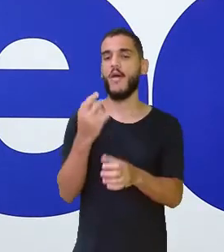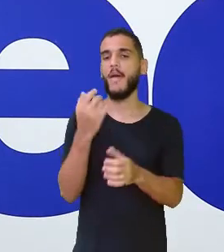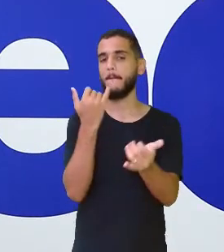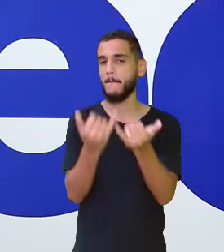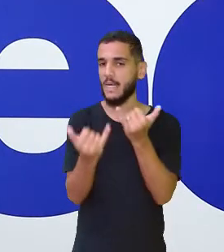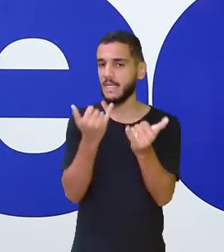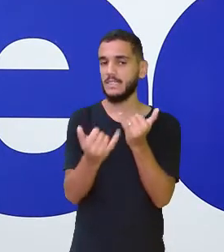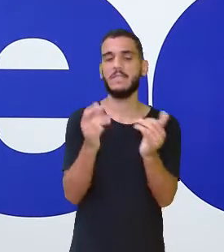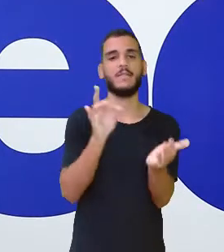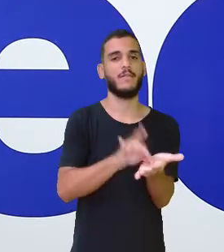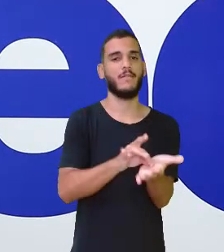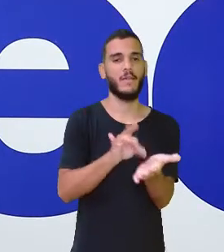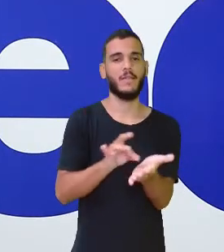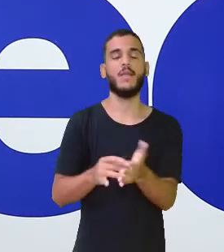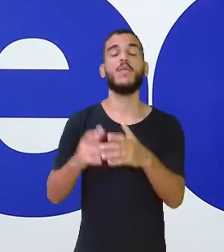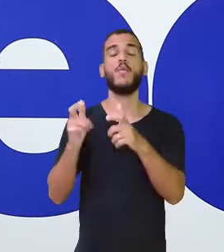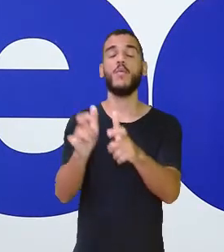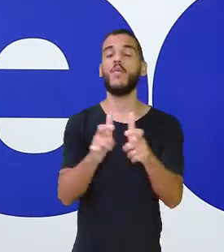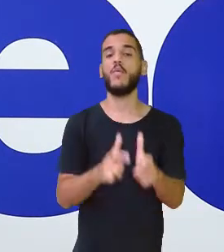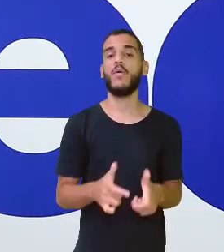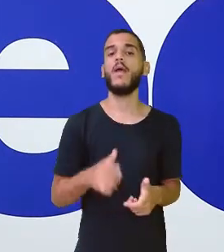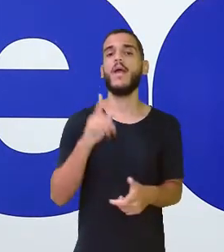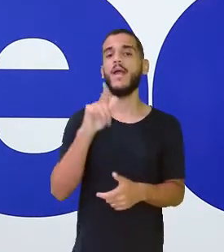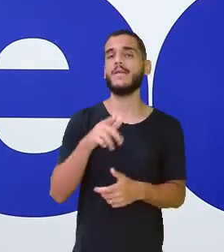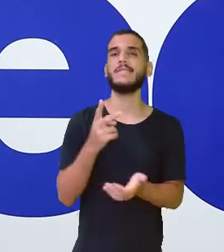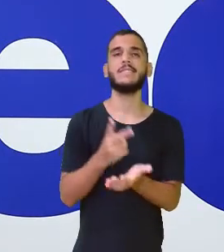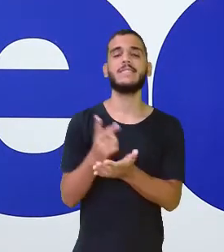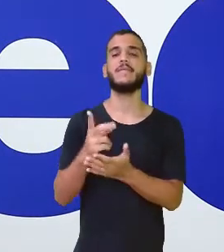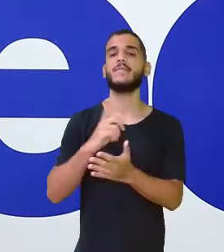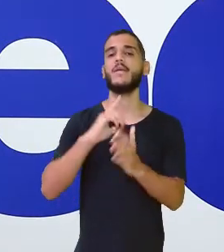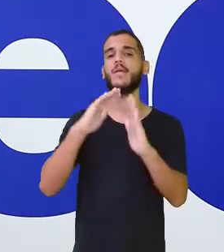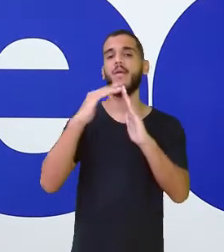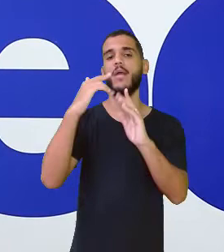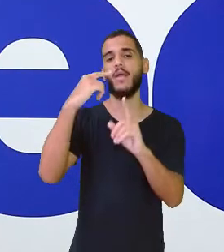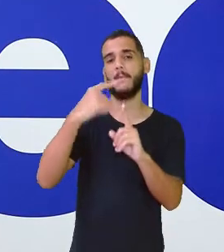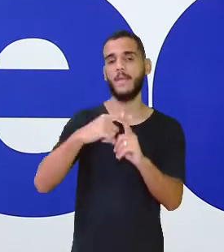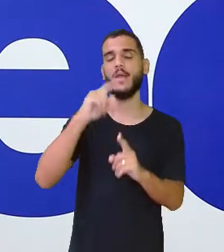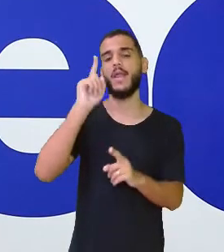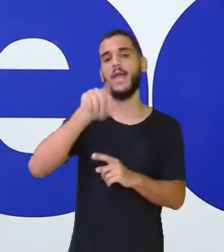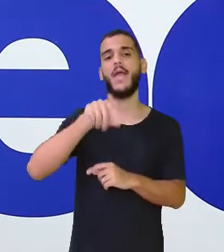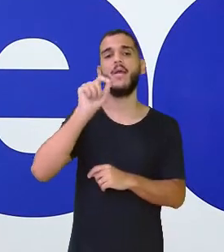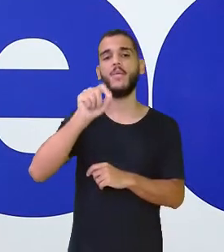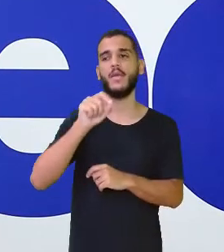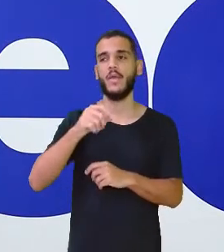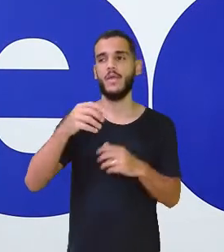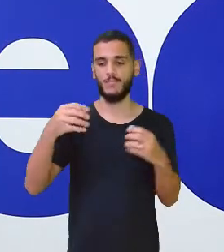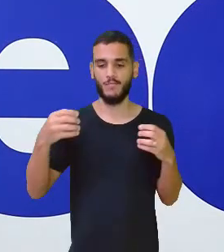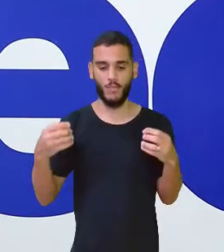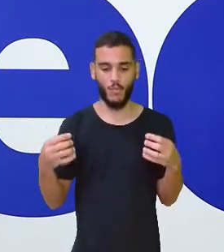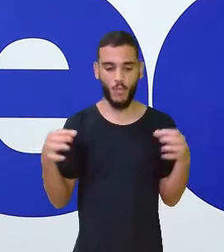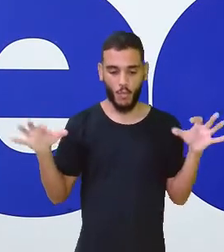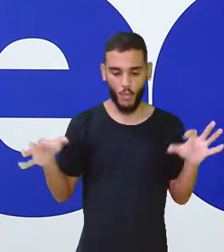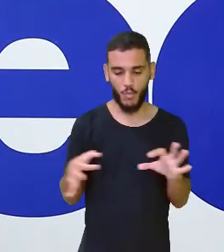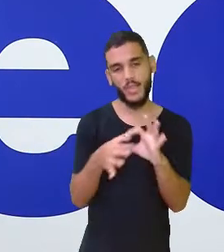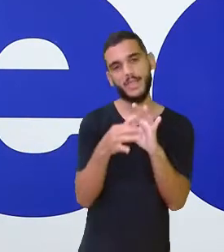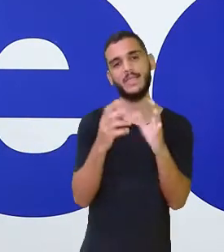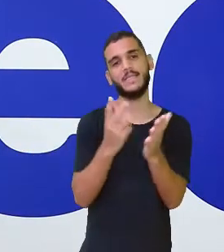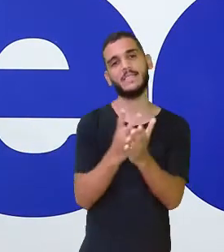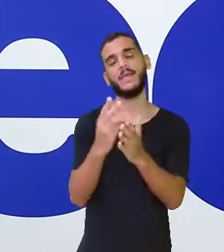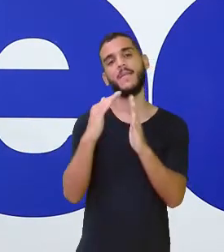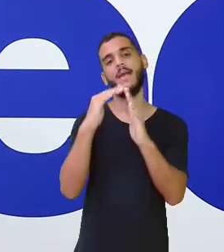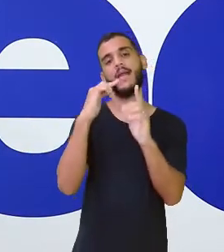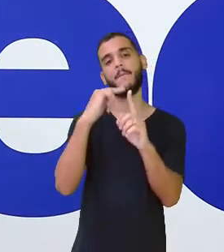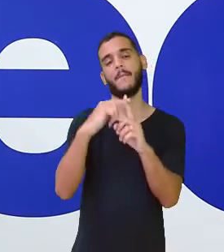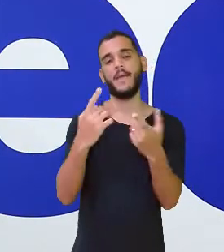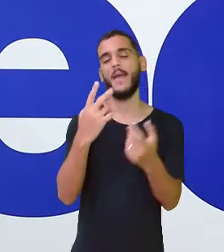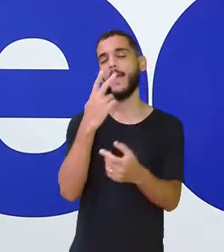engenho. Mas tem sempre a capela enquanto extensão da casa grande. E que de